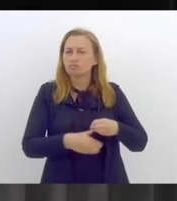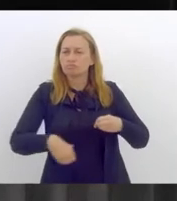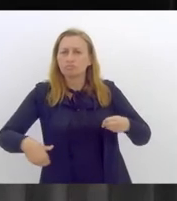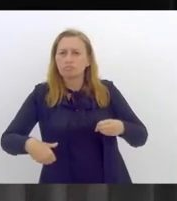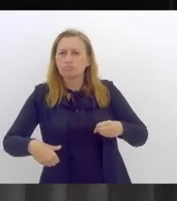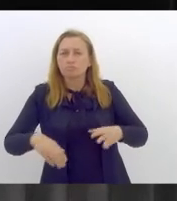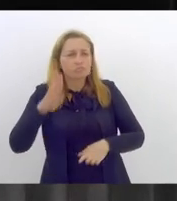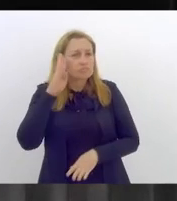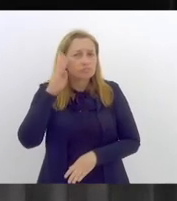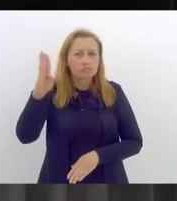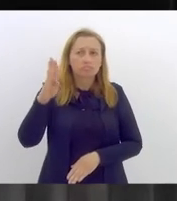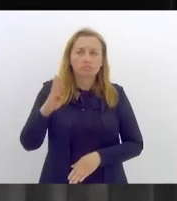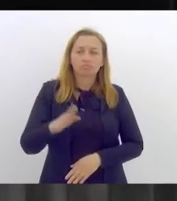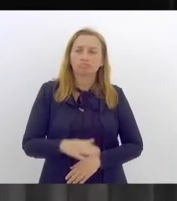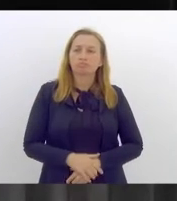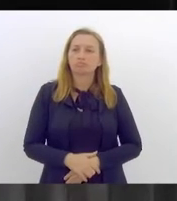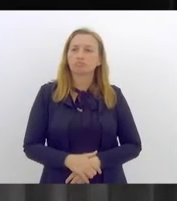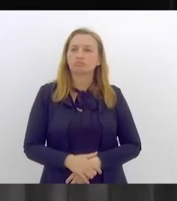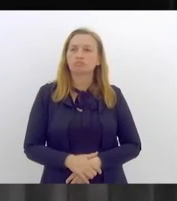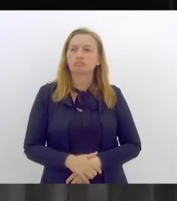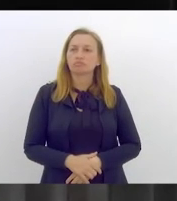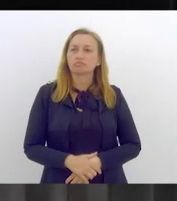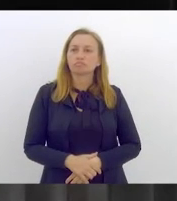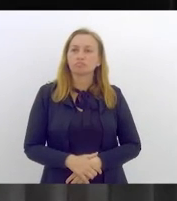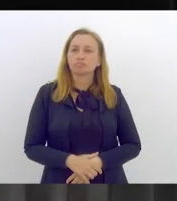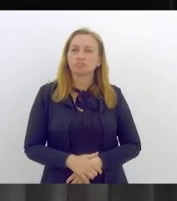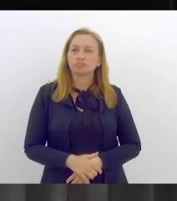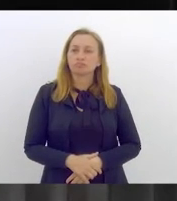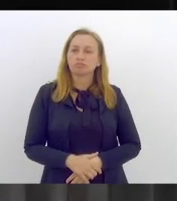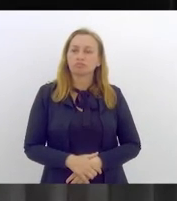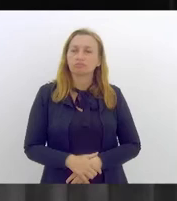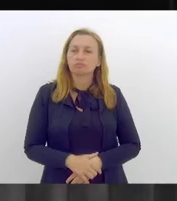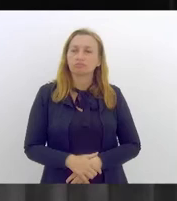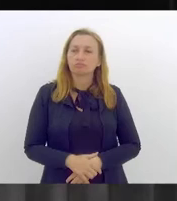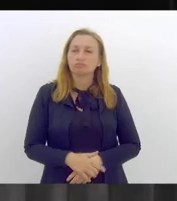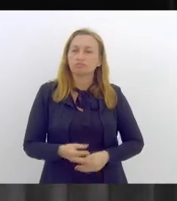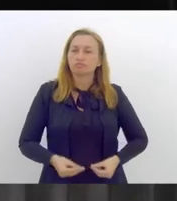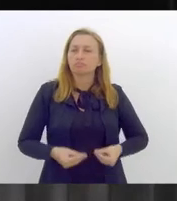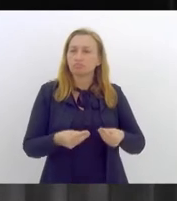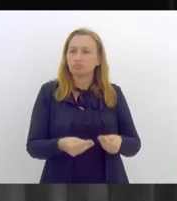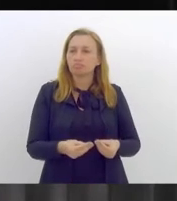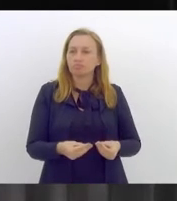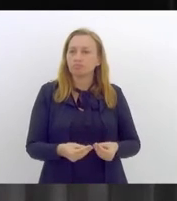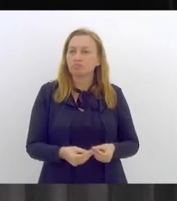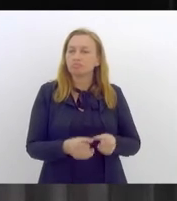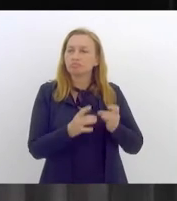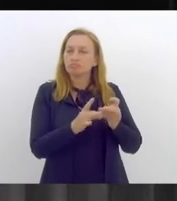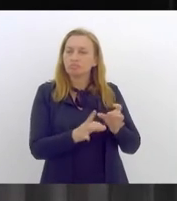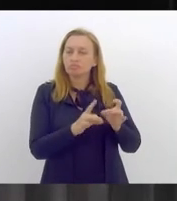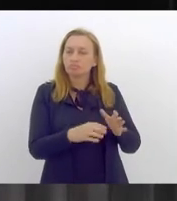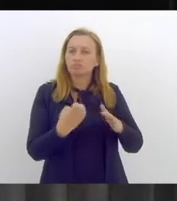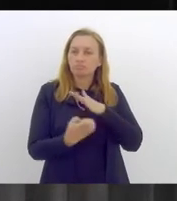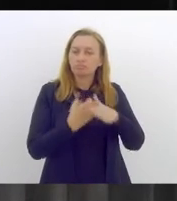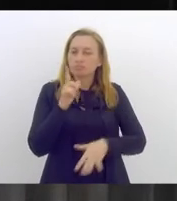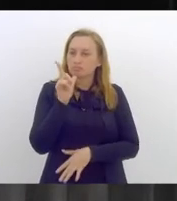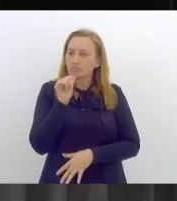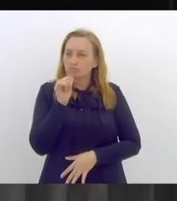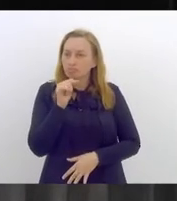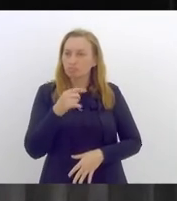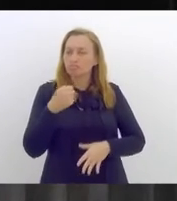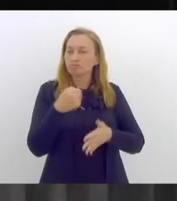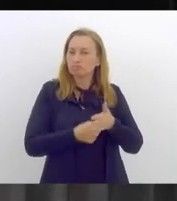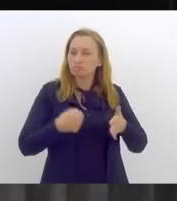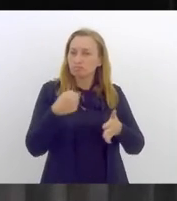Saneamento é fundamental. Nós tivemos a entrega, a venda da SEDAI, nós lutamos aqui,